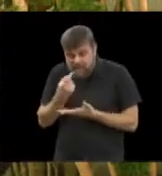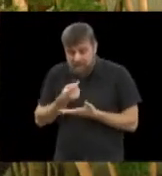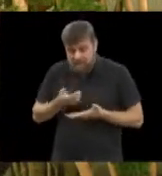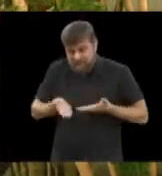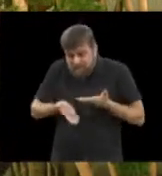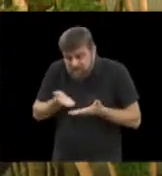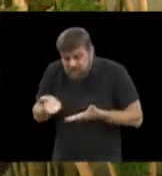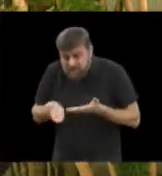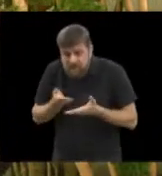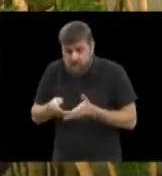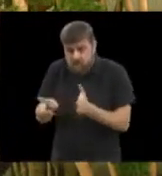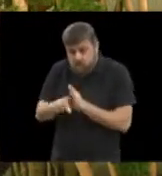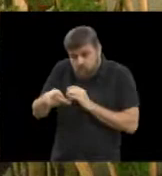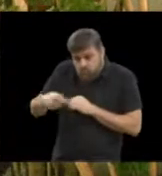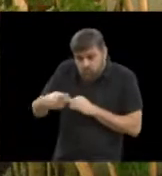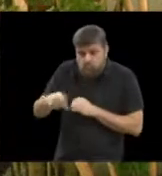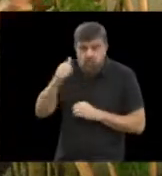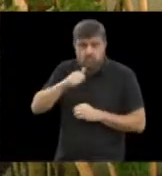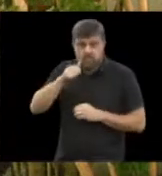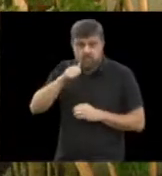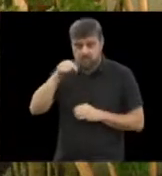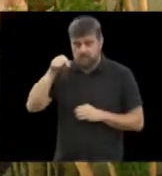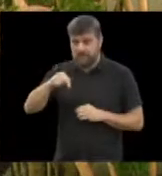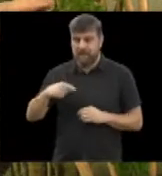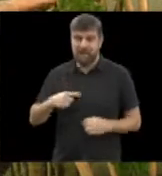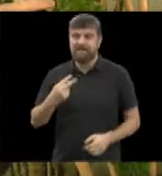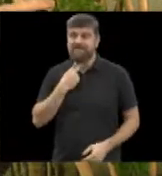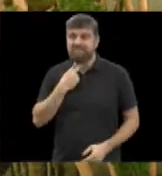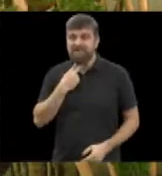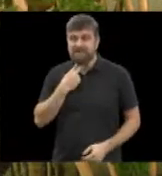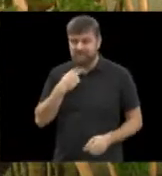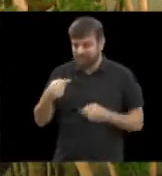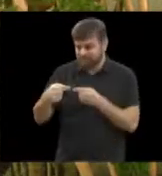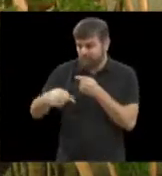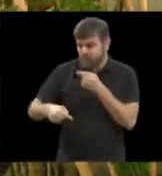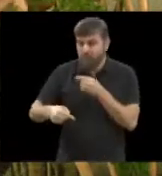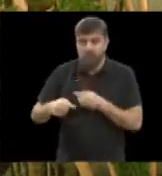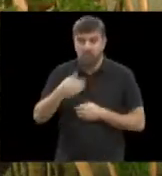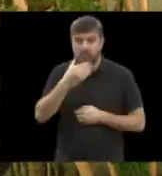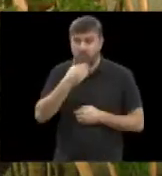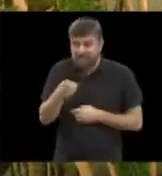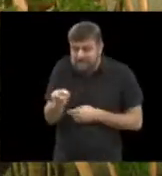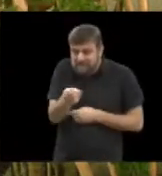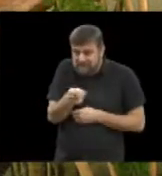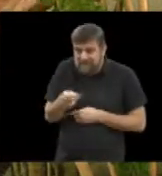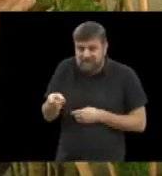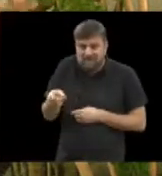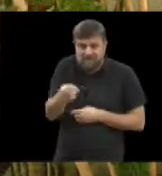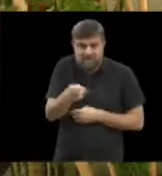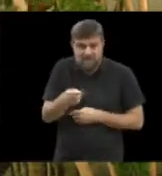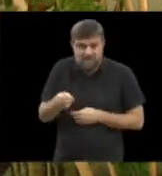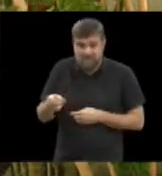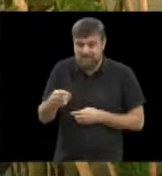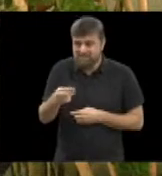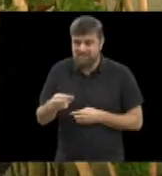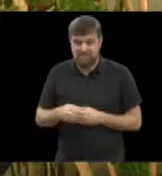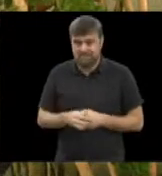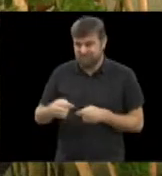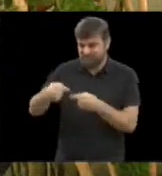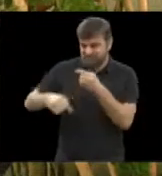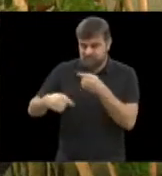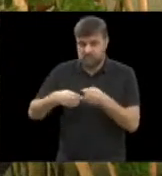tratamento específico. Vamos supor que essa paciente rejeita o embrião daquele marido. Geneticamente eles são incompatíveis. Aí você faz